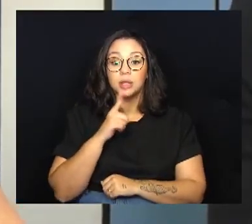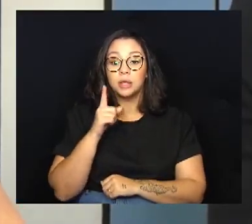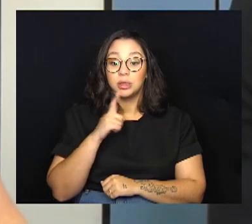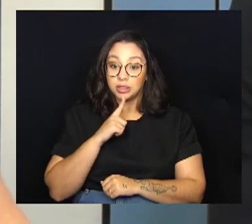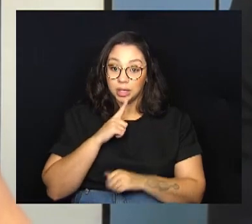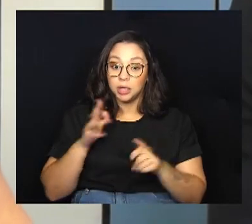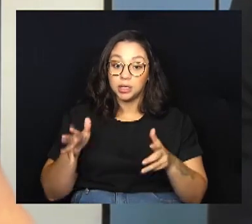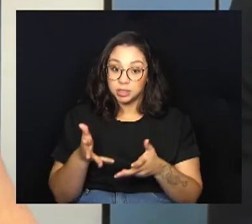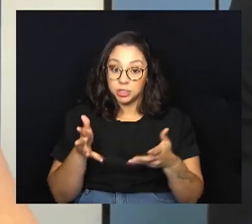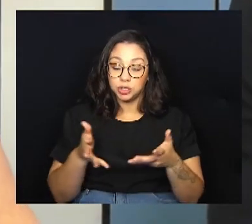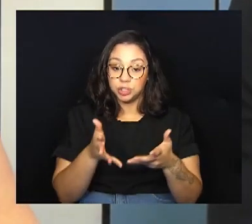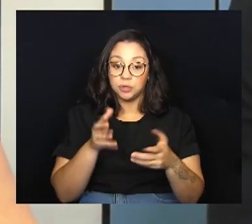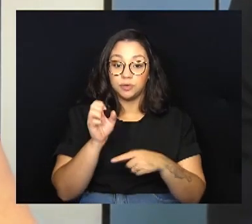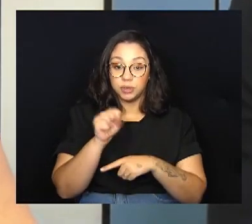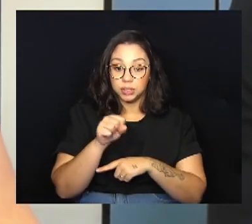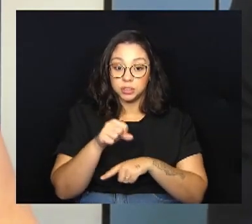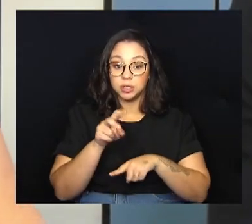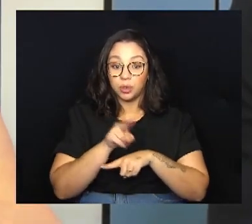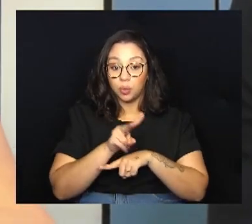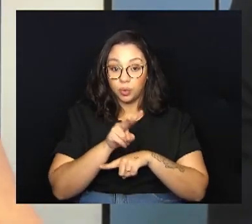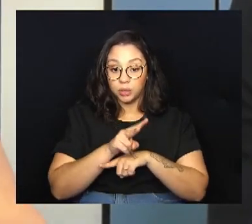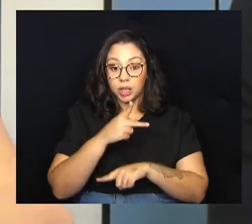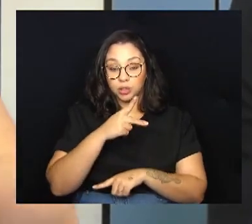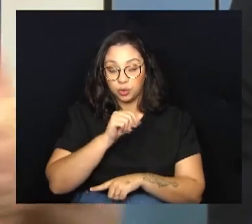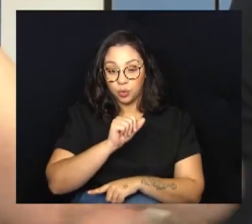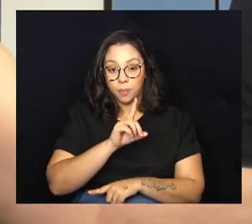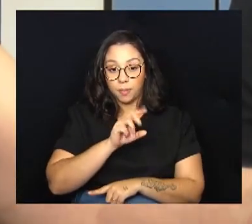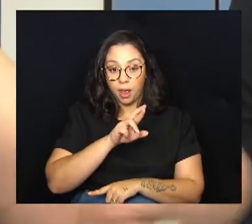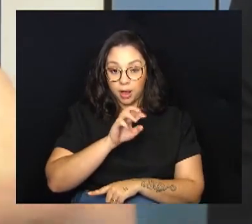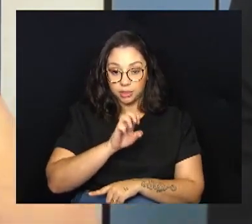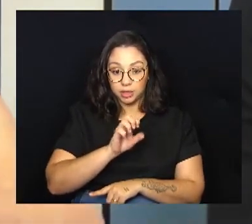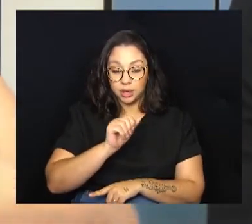K9 proporciona, ela leva, vamos colocar aí 10 minutos,